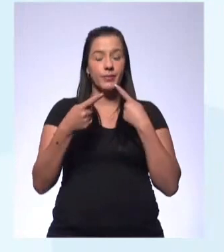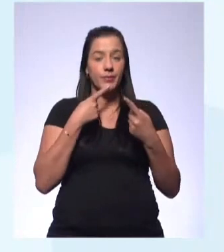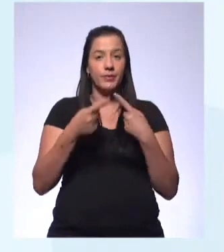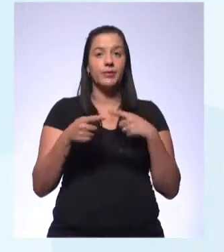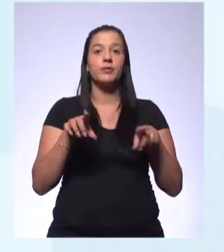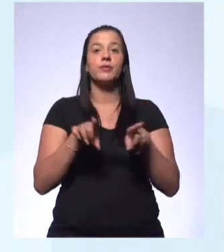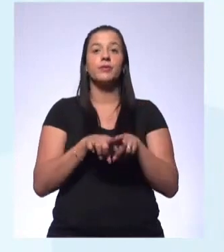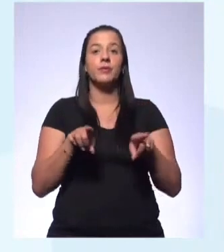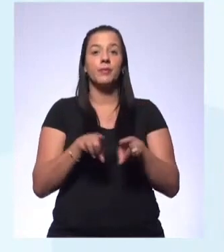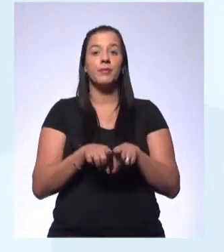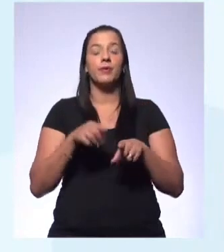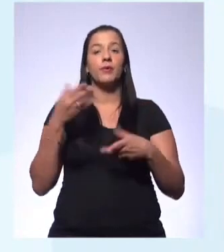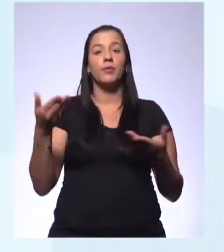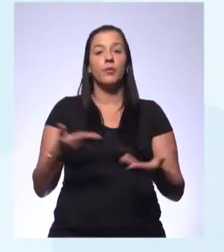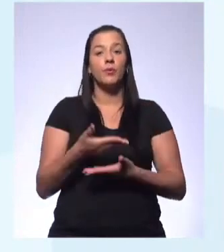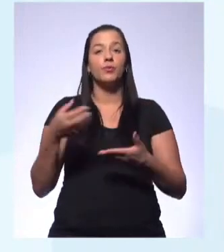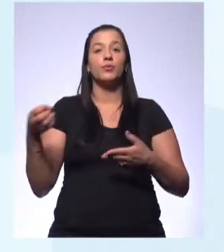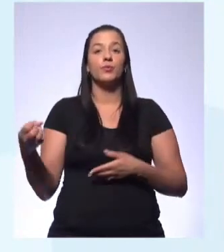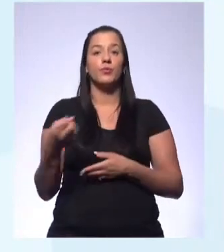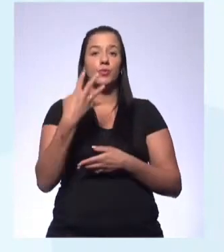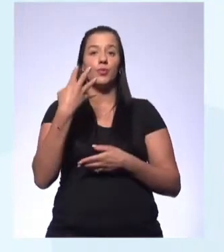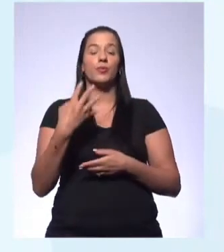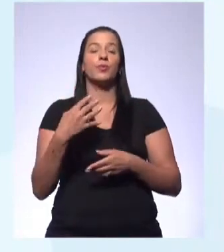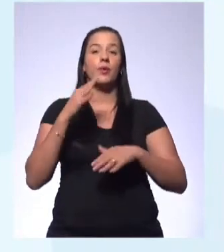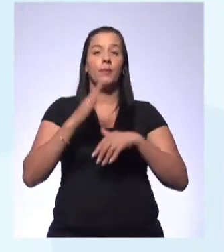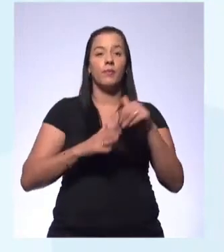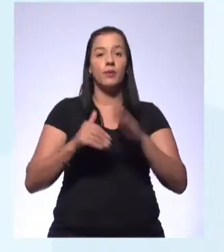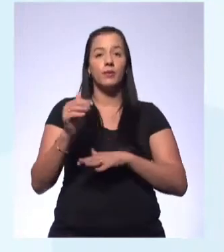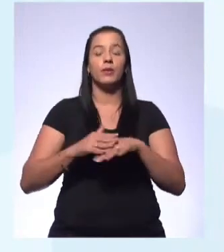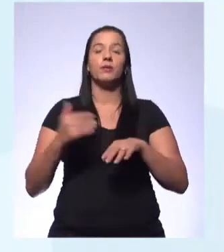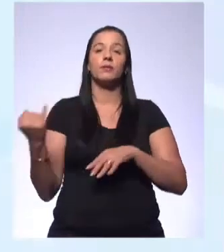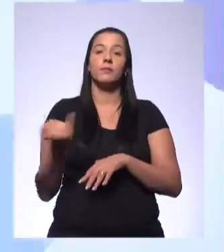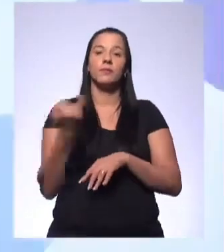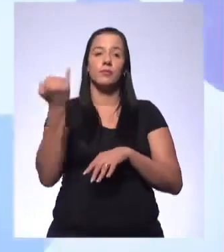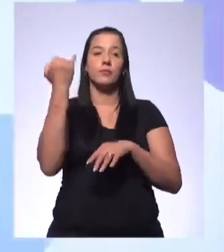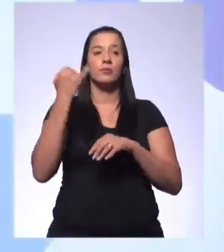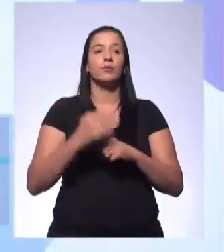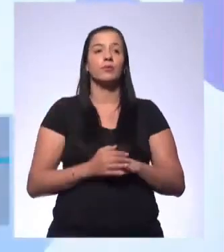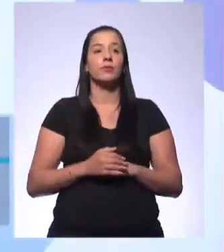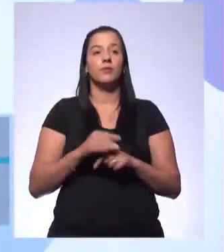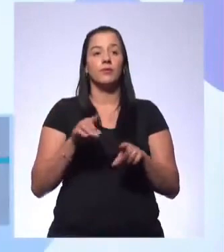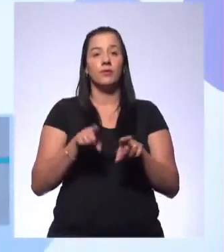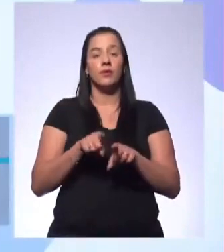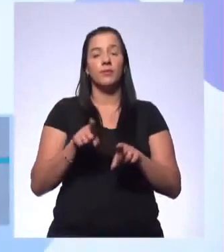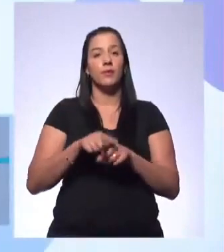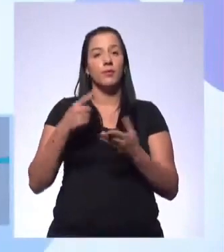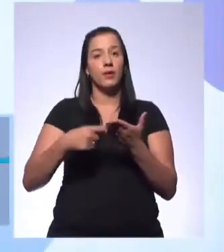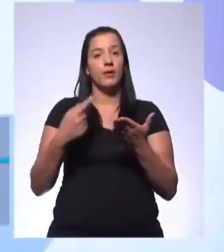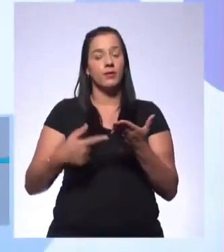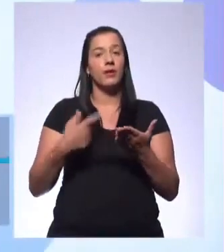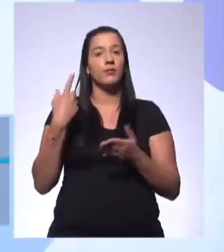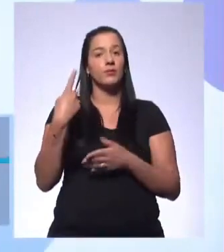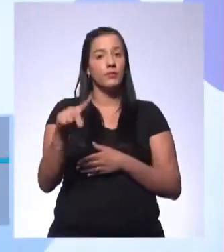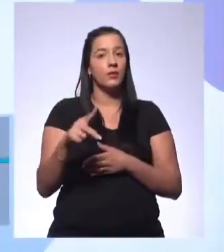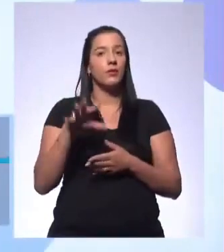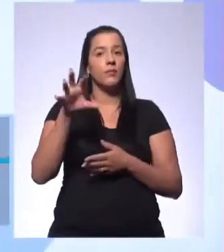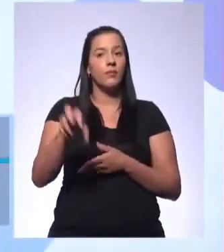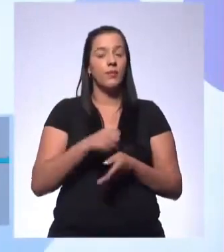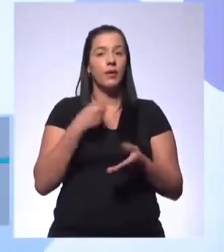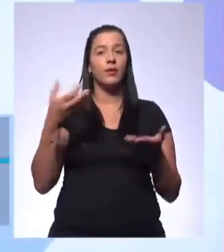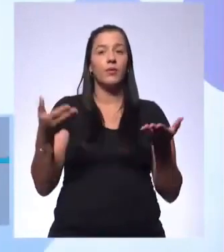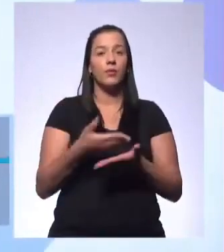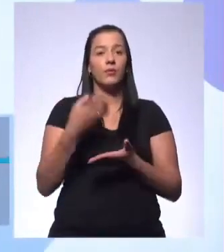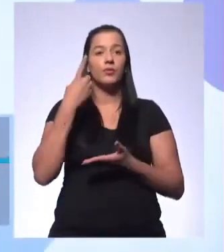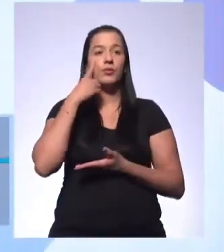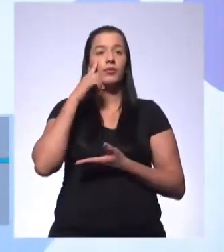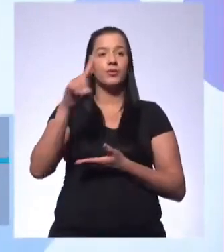a construção do mundo atual. Habilidades importantíssimas. Não esqueçamos de buscar nosso caderno. Pega o caderno, anota a data de hoje.